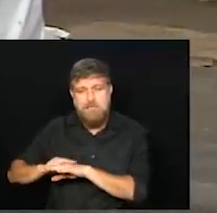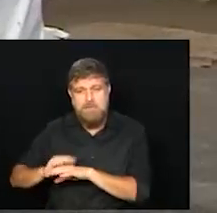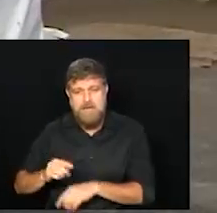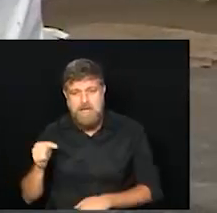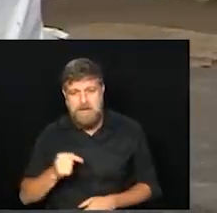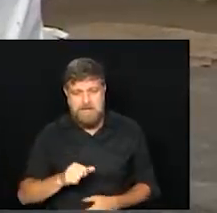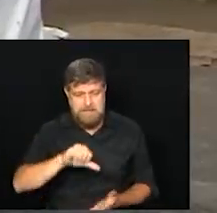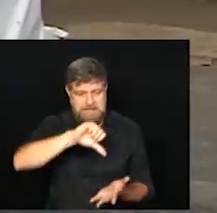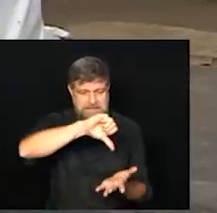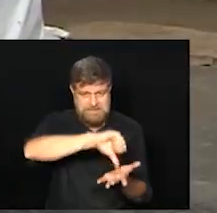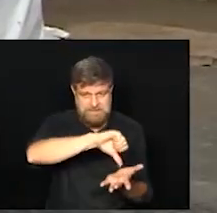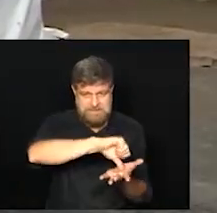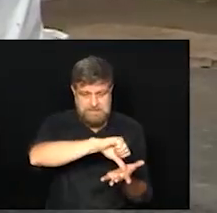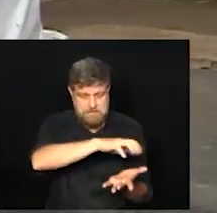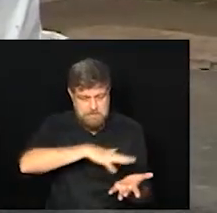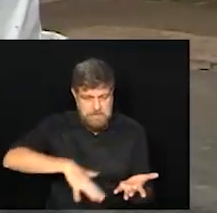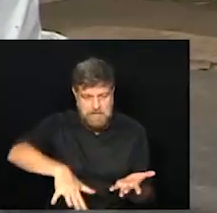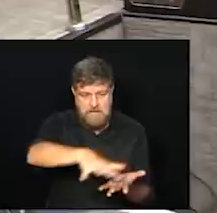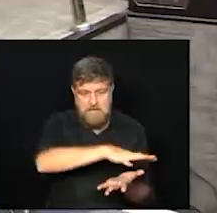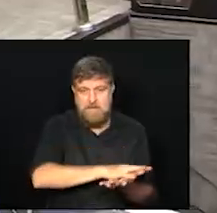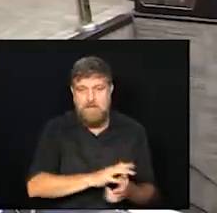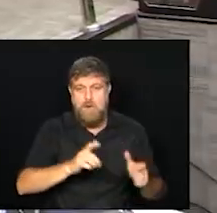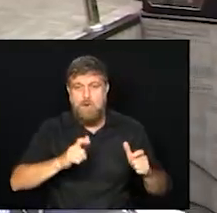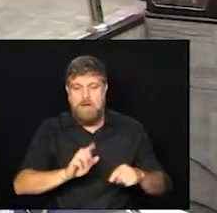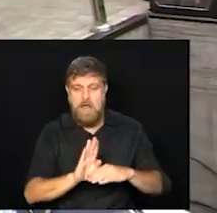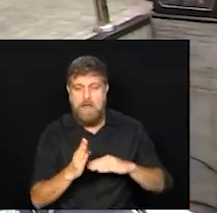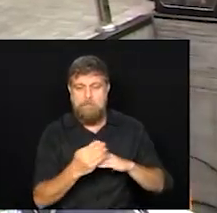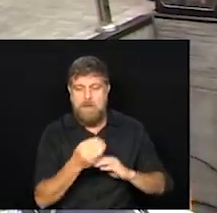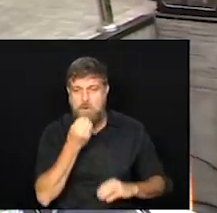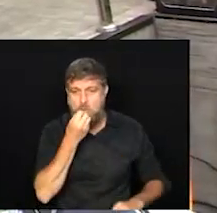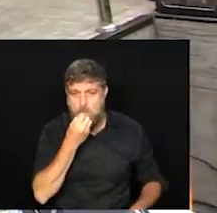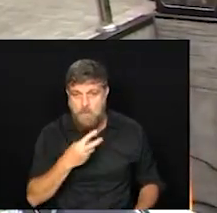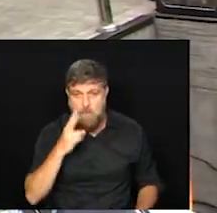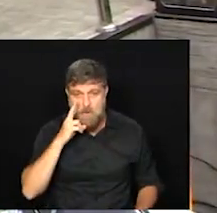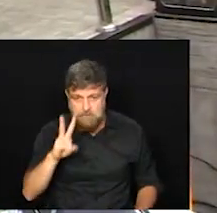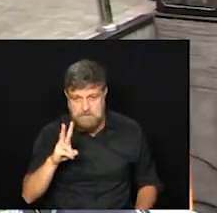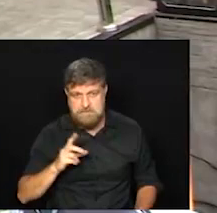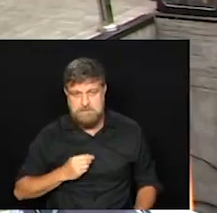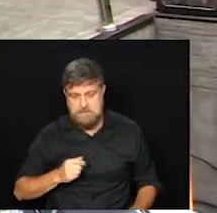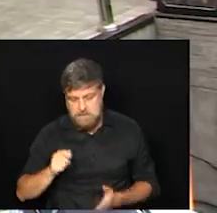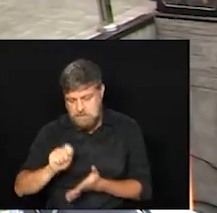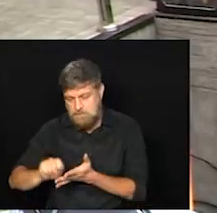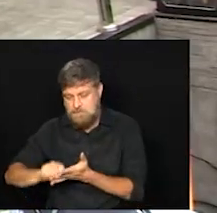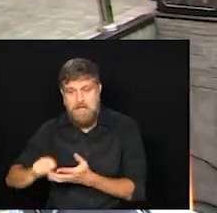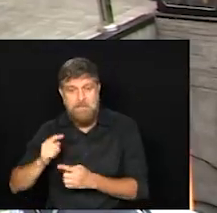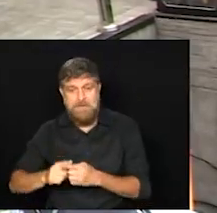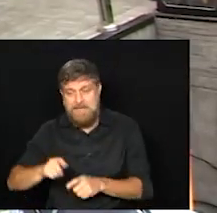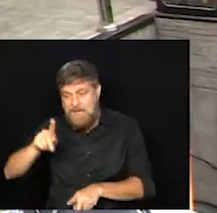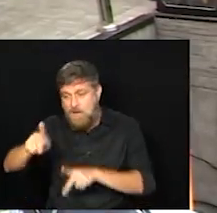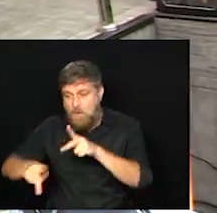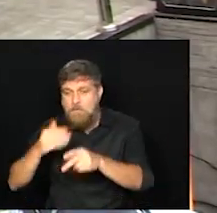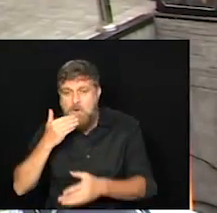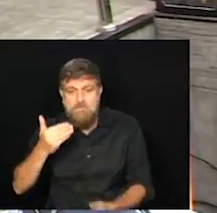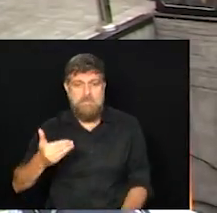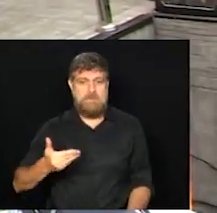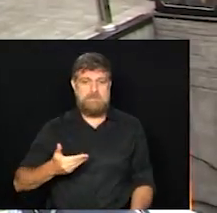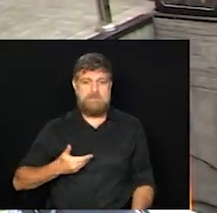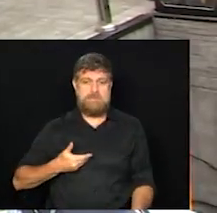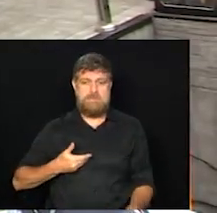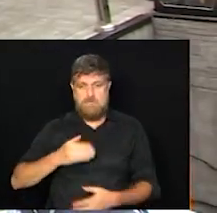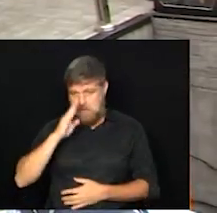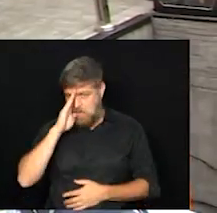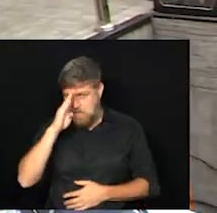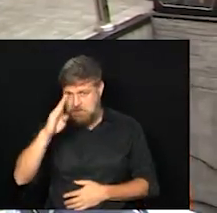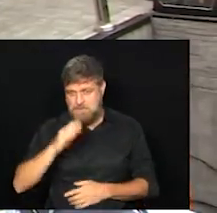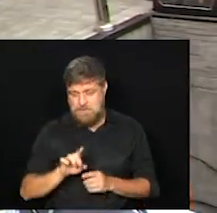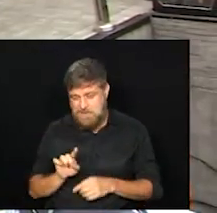própria sede do órgão, na Vila Boa Vista. Eu fiz essa indicação com base na solicitação dos próprios moradores, principalmente aqueles das